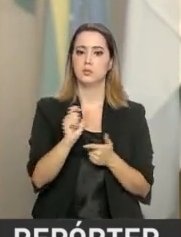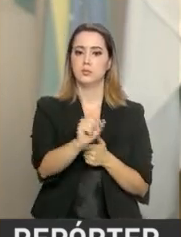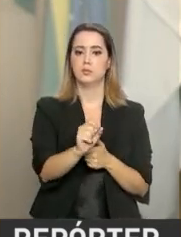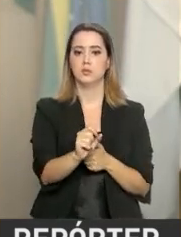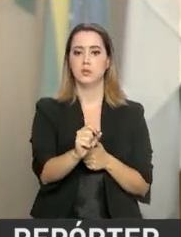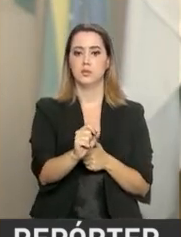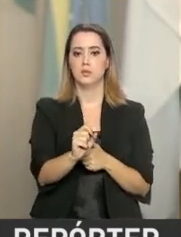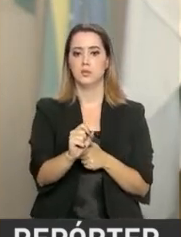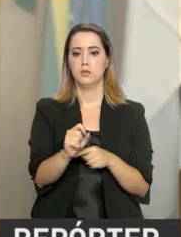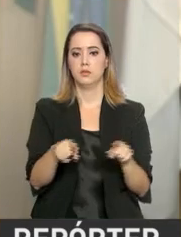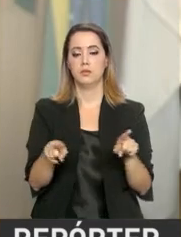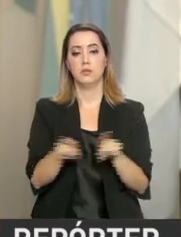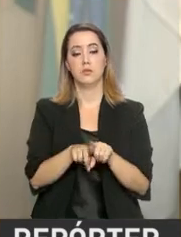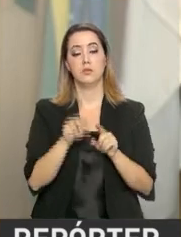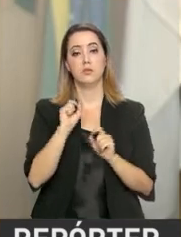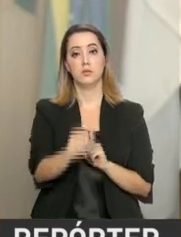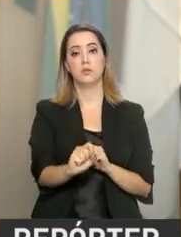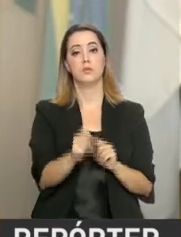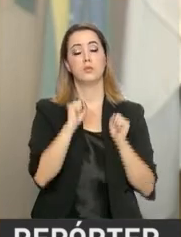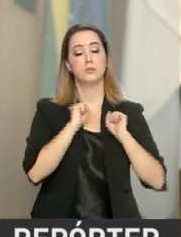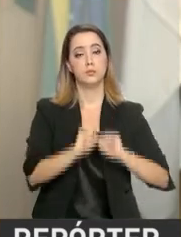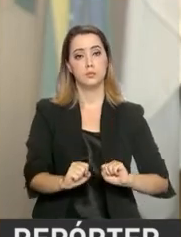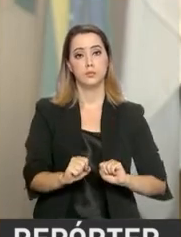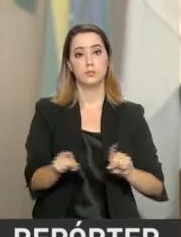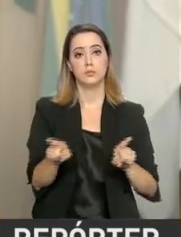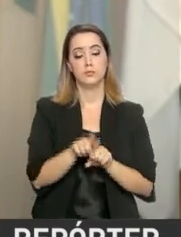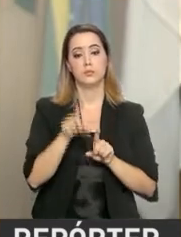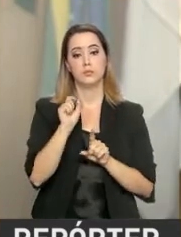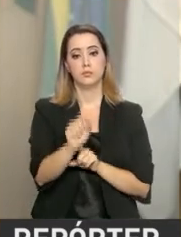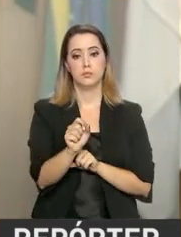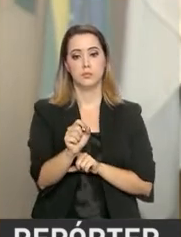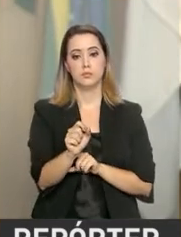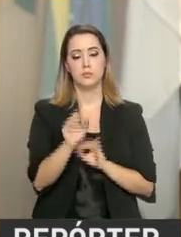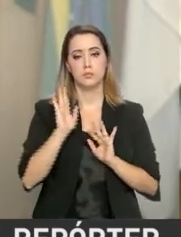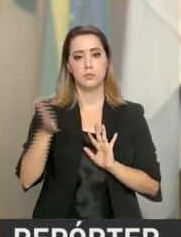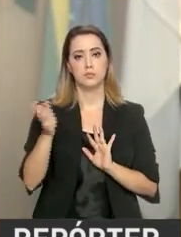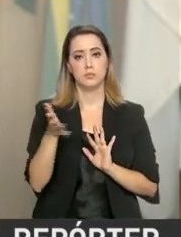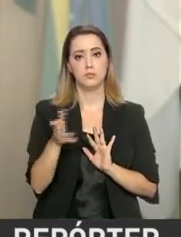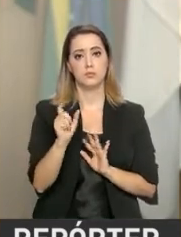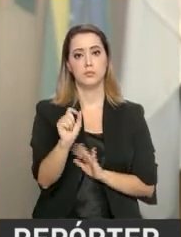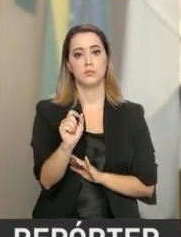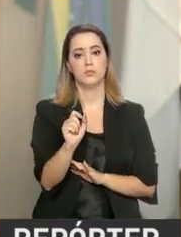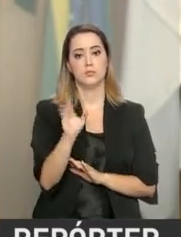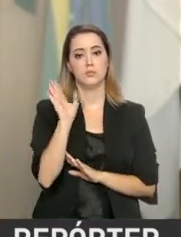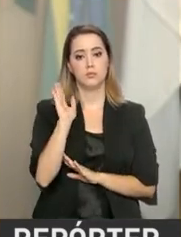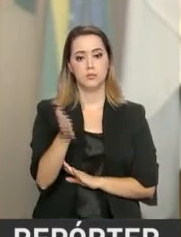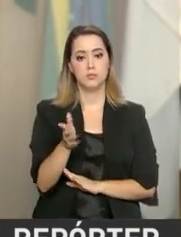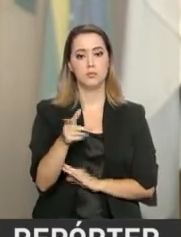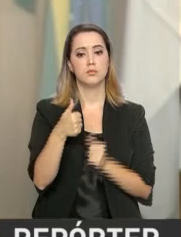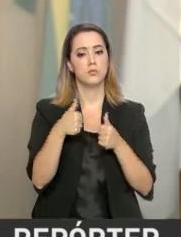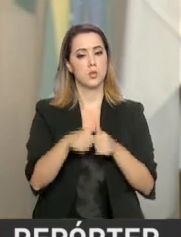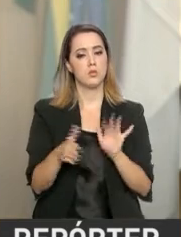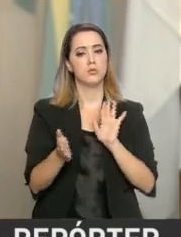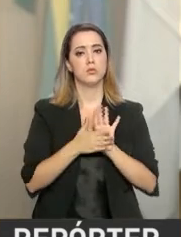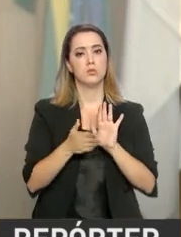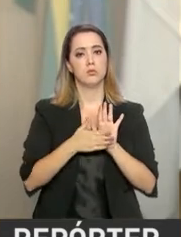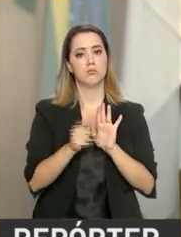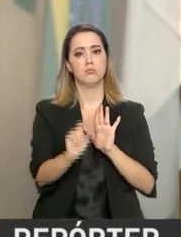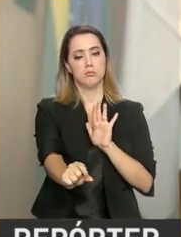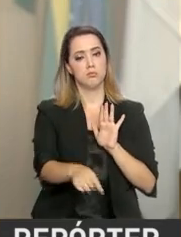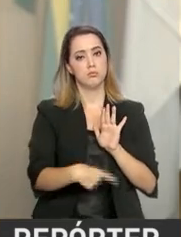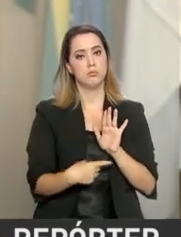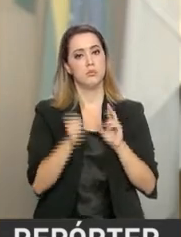globais e que podem ser já demonstra na verdade a área já está demonstrado que